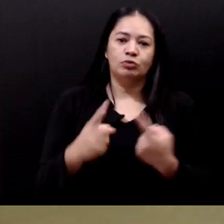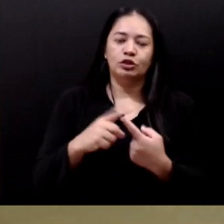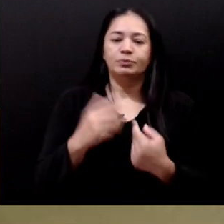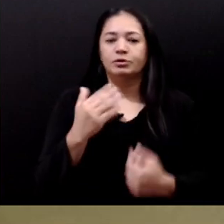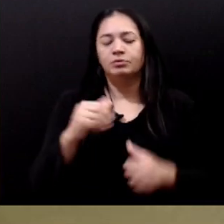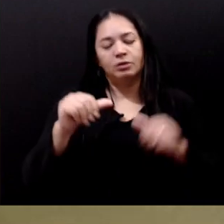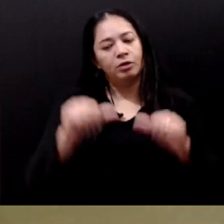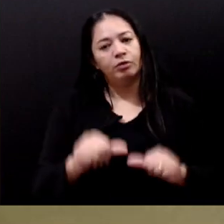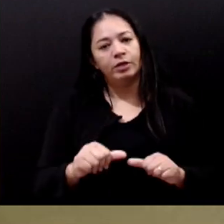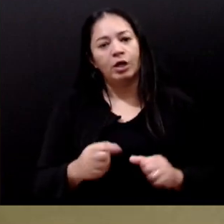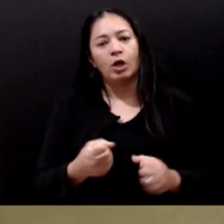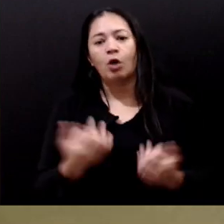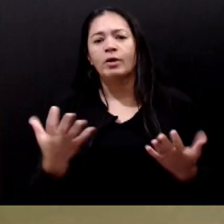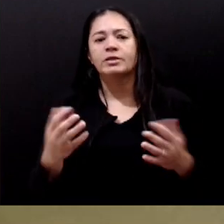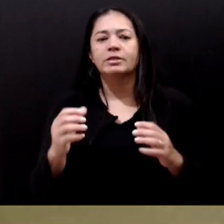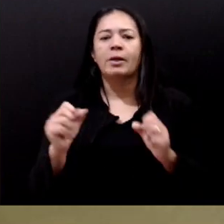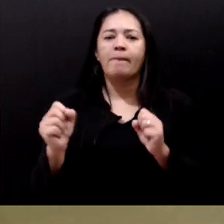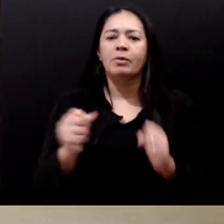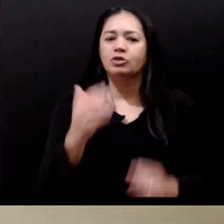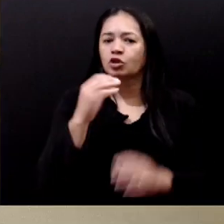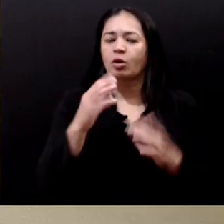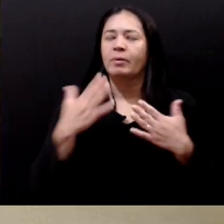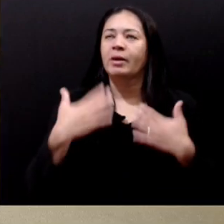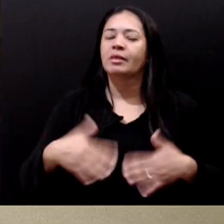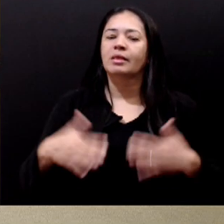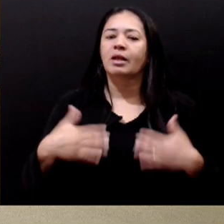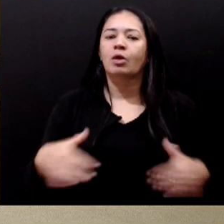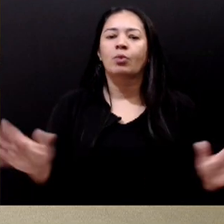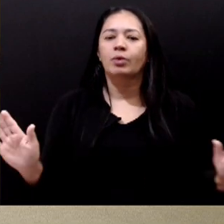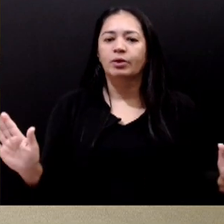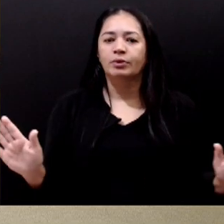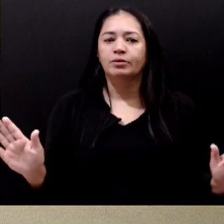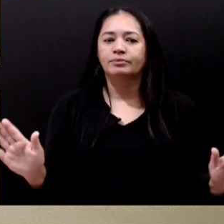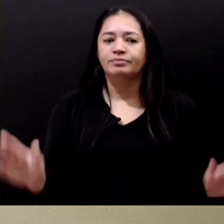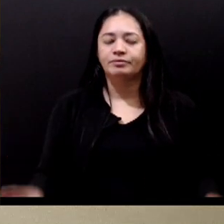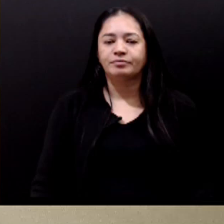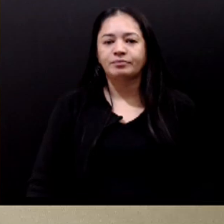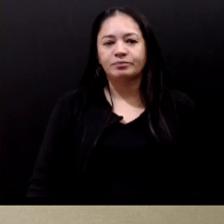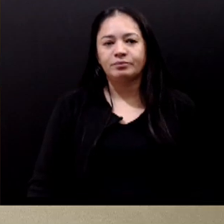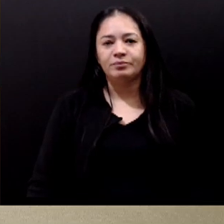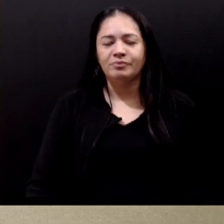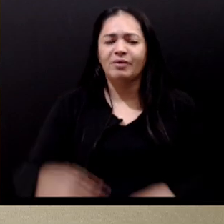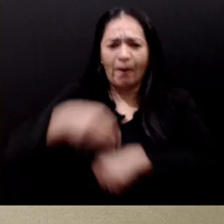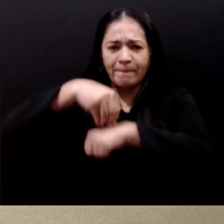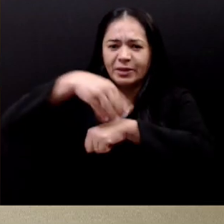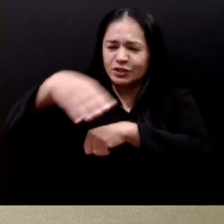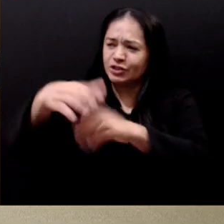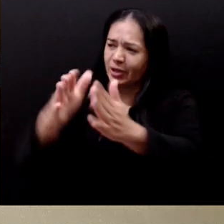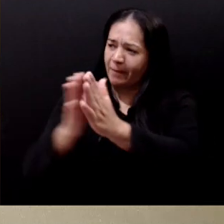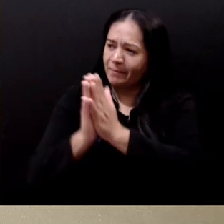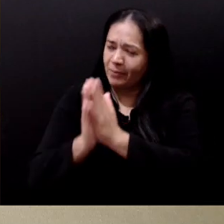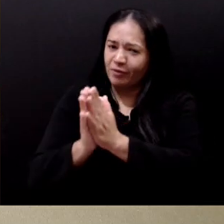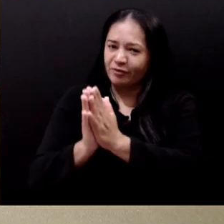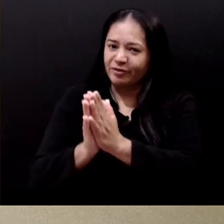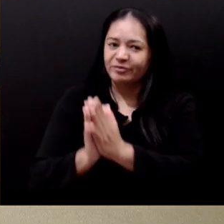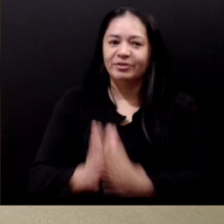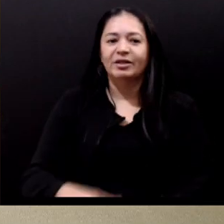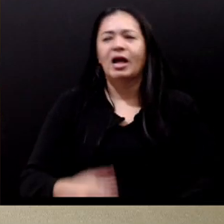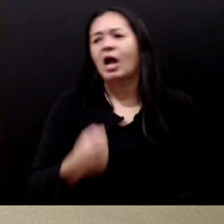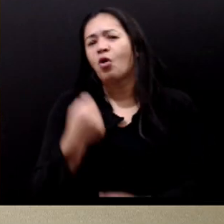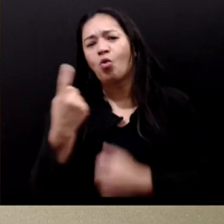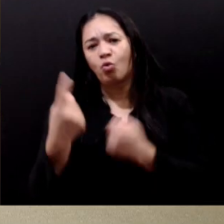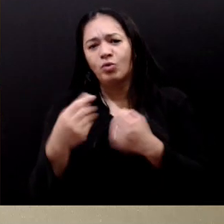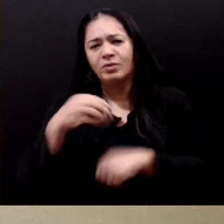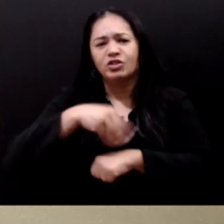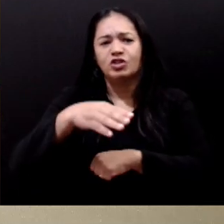comer tranquilo, sem culpa? Dá uma dica pra gente. Claro que você não vai falar todos, né, mas É, uma dica, assim, de uma alimentação